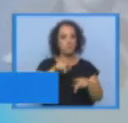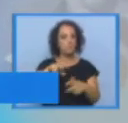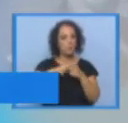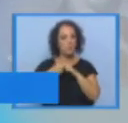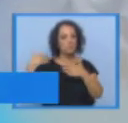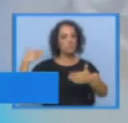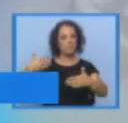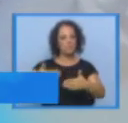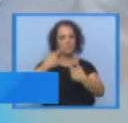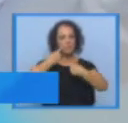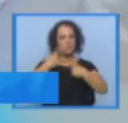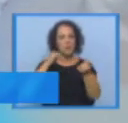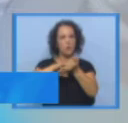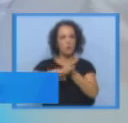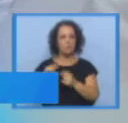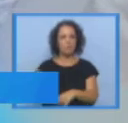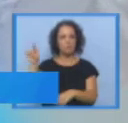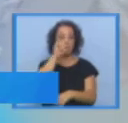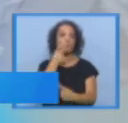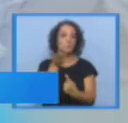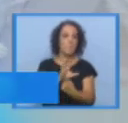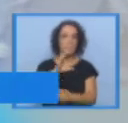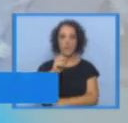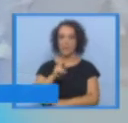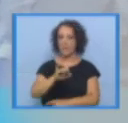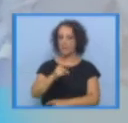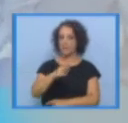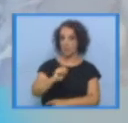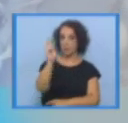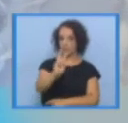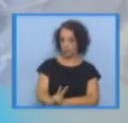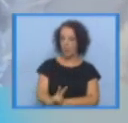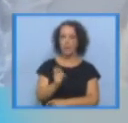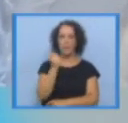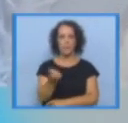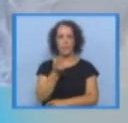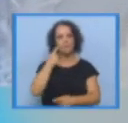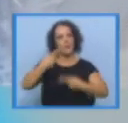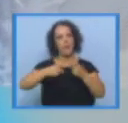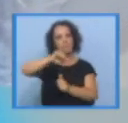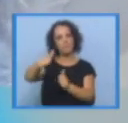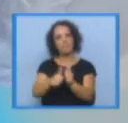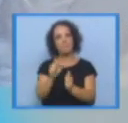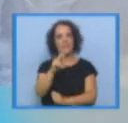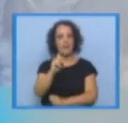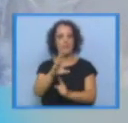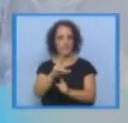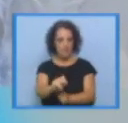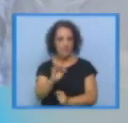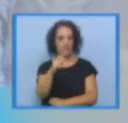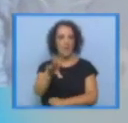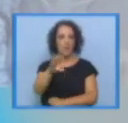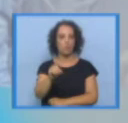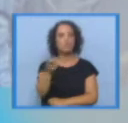é denunciado por organizações como a Caritas Venezuelana e que vamos analisar daqui a pouco com Graça Franco, diretora de informação